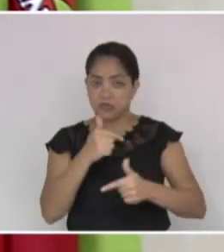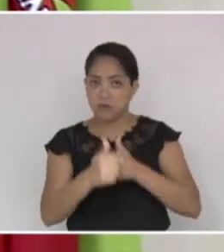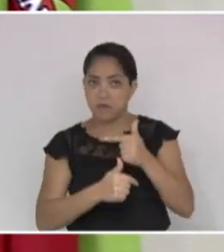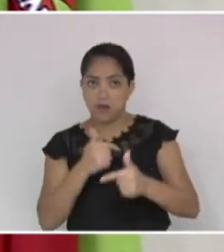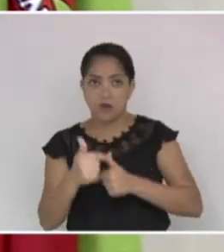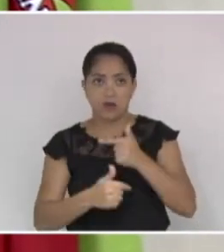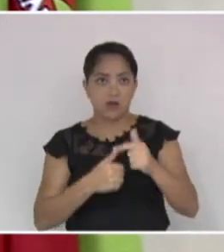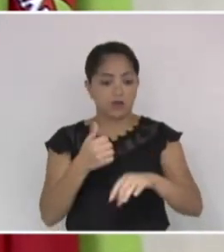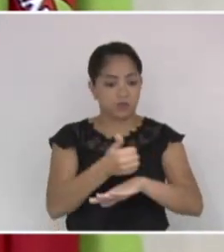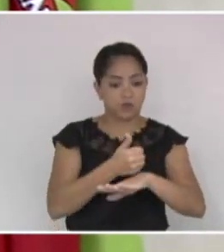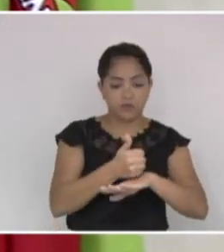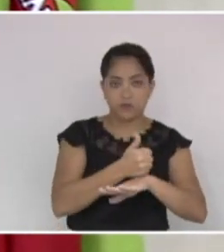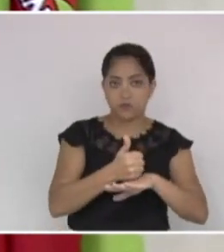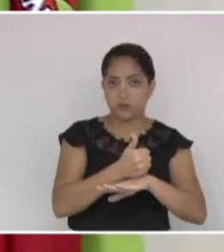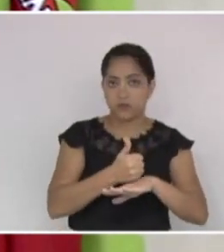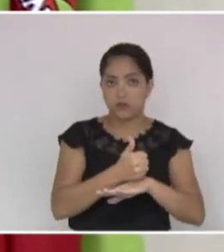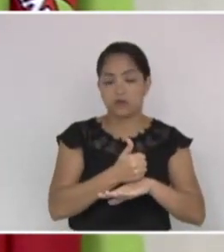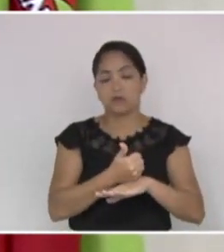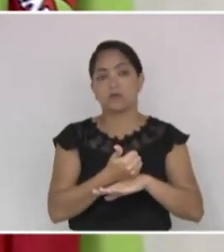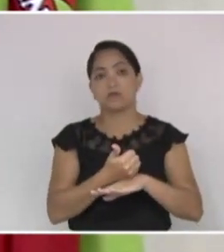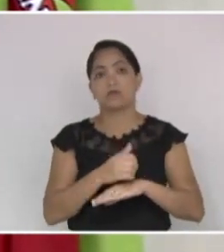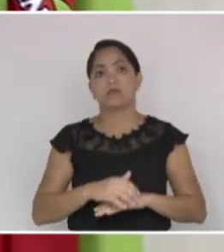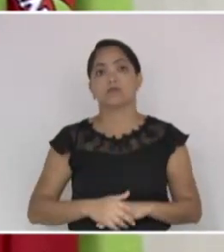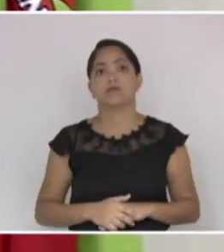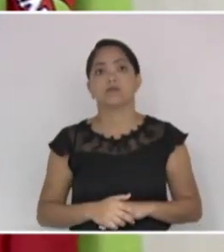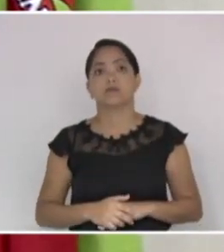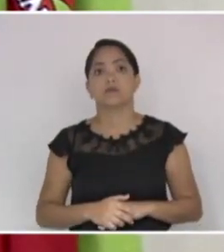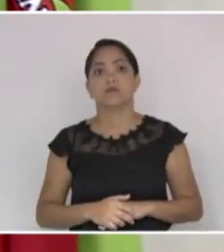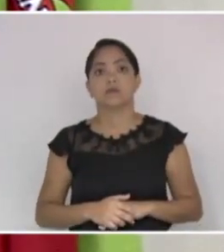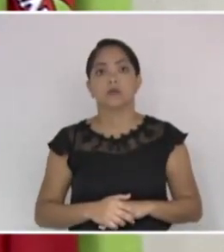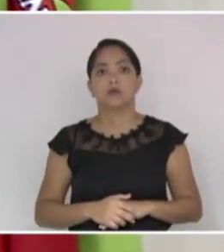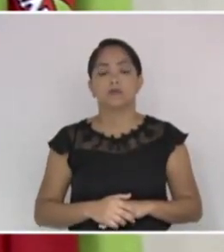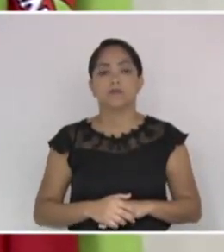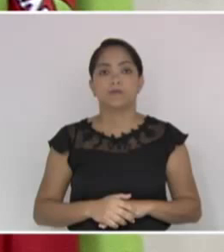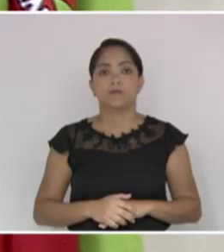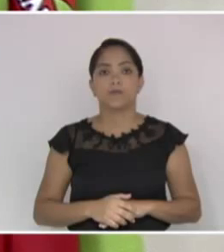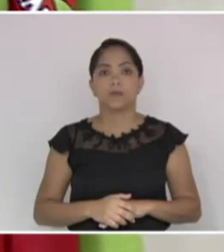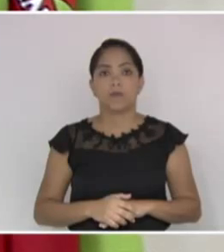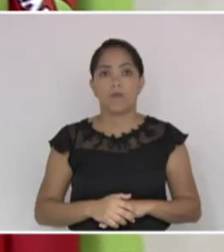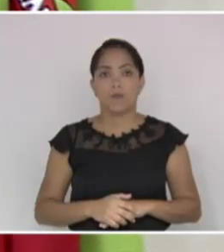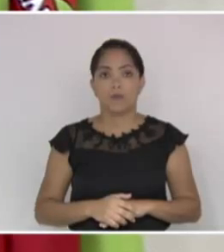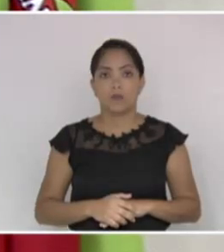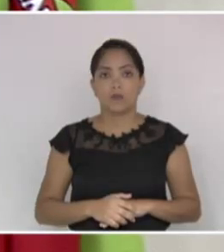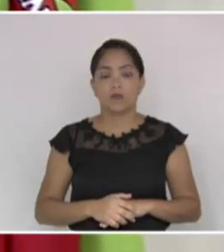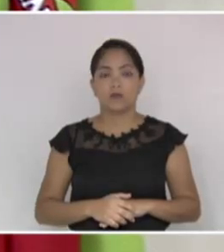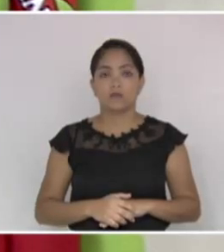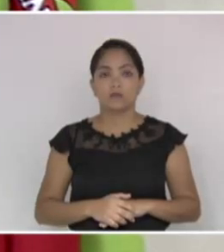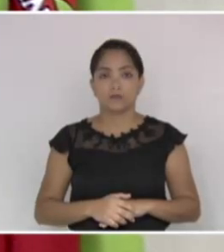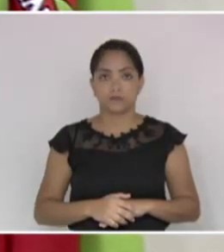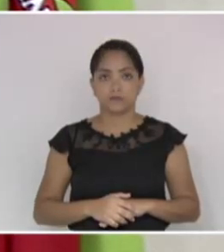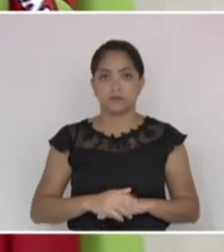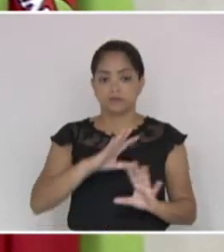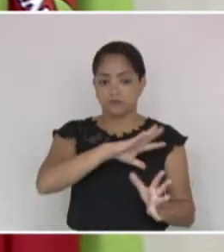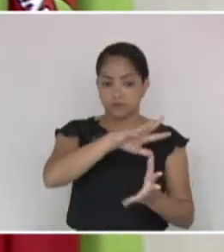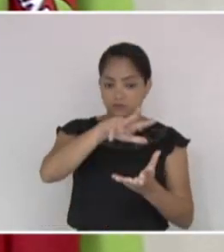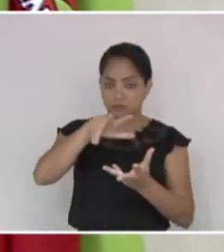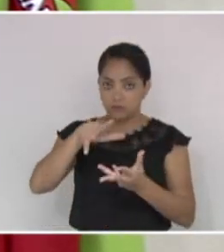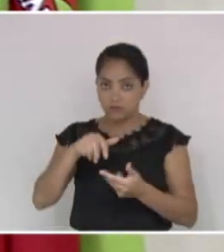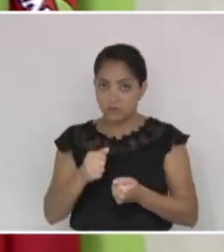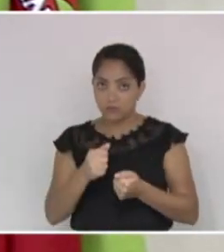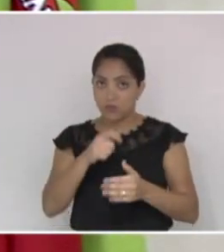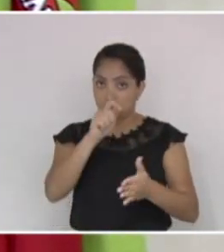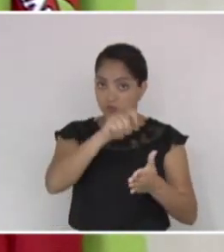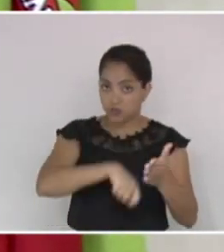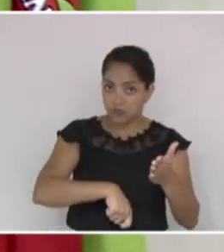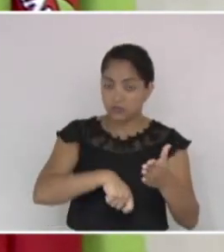do que as mulheres. Tratar de maneira igual os desiguais fere, inclusive, as convenções internacionais assinadas pelo